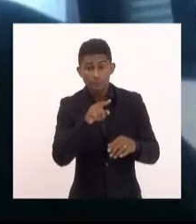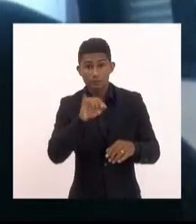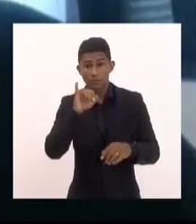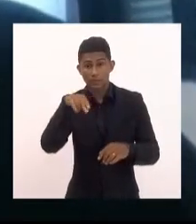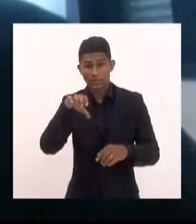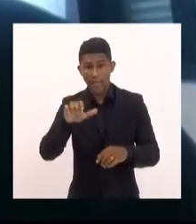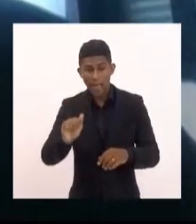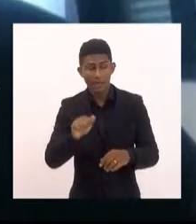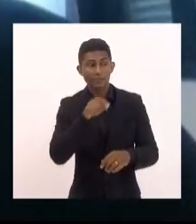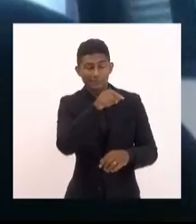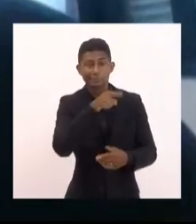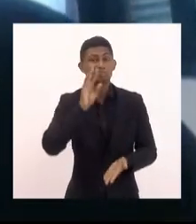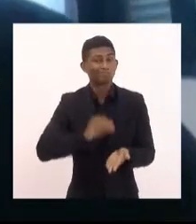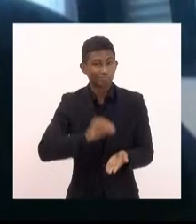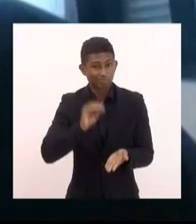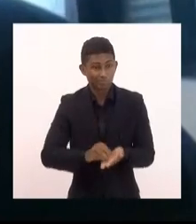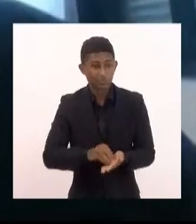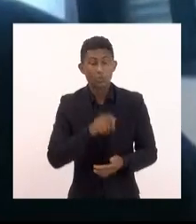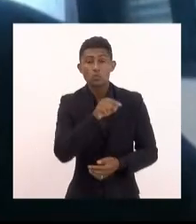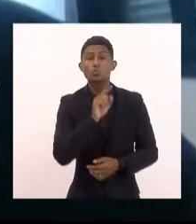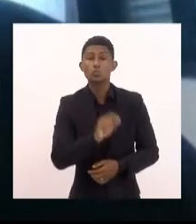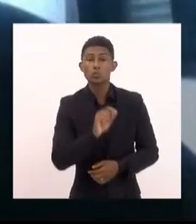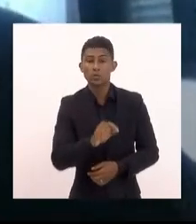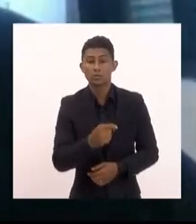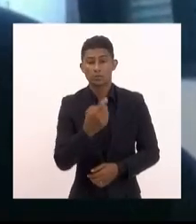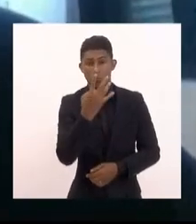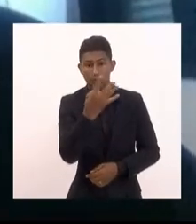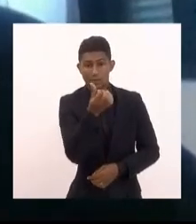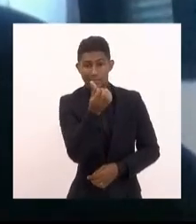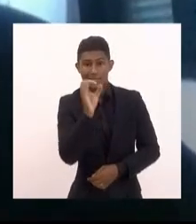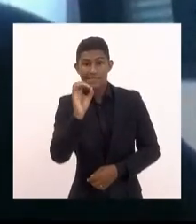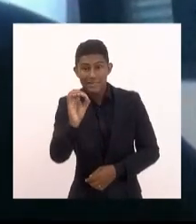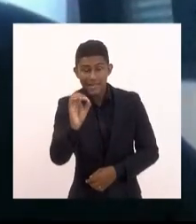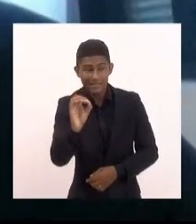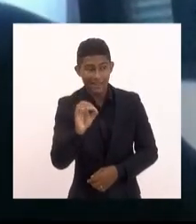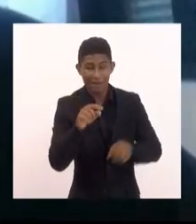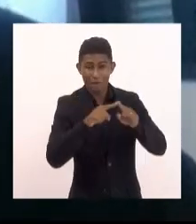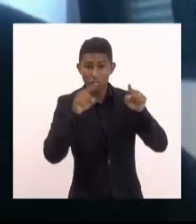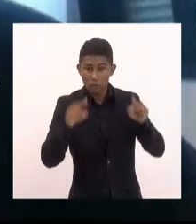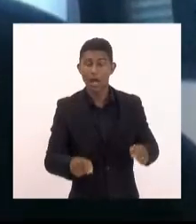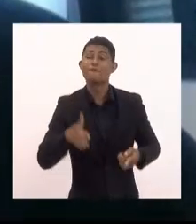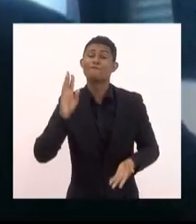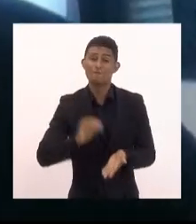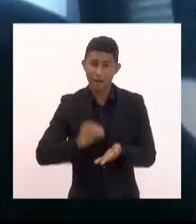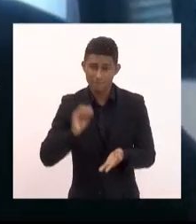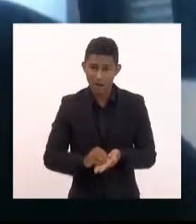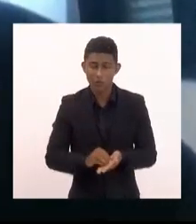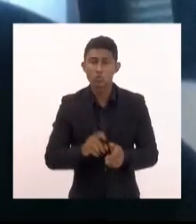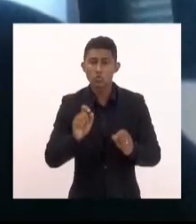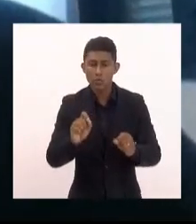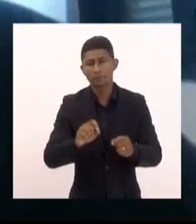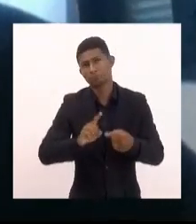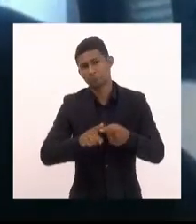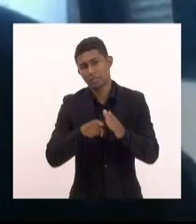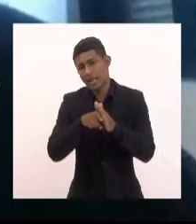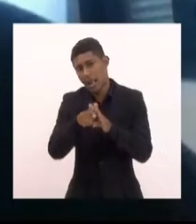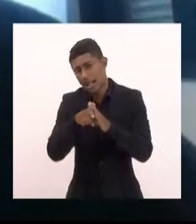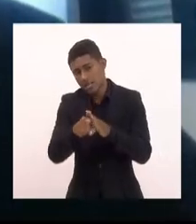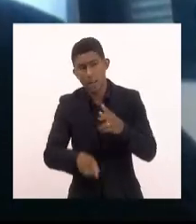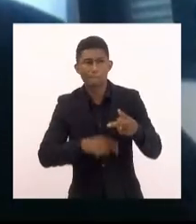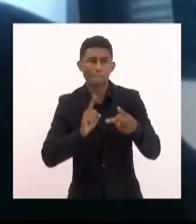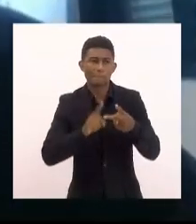déficit aproximado de 460 quadros entre analistas,